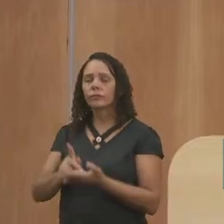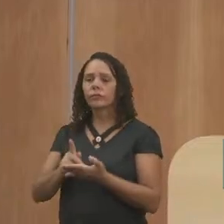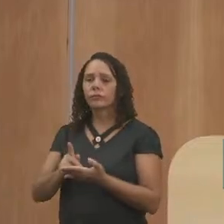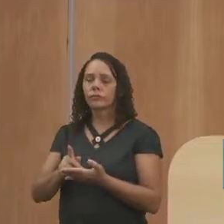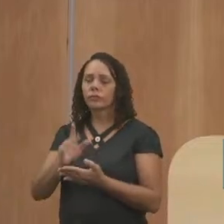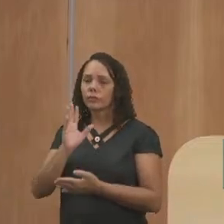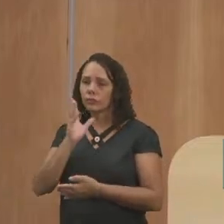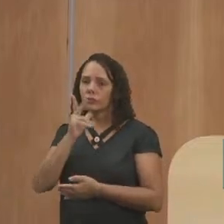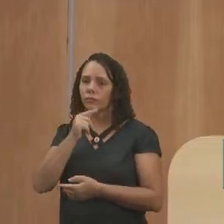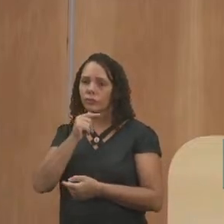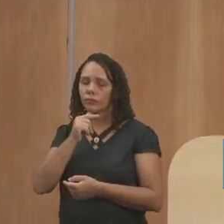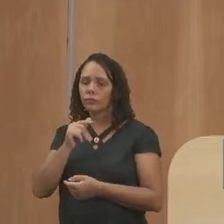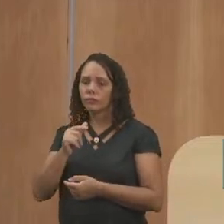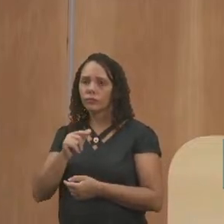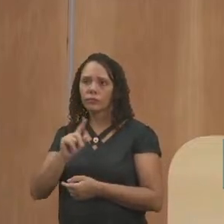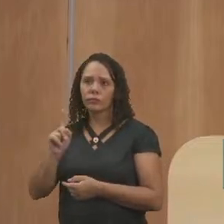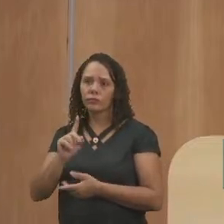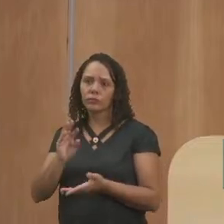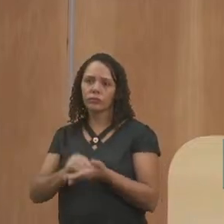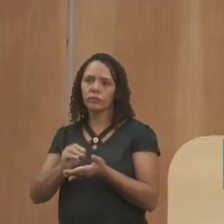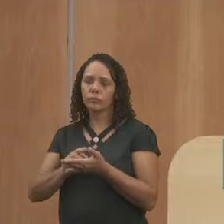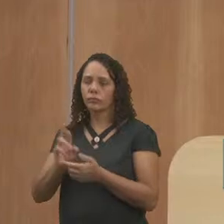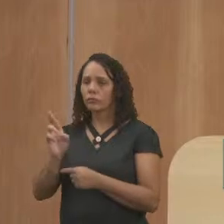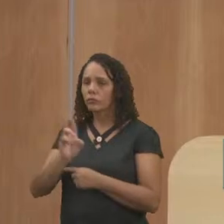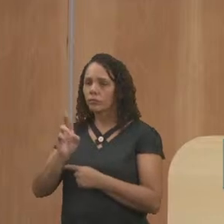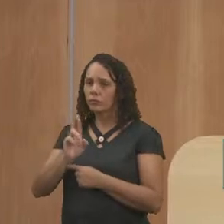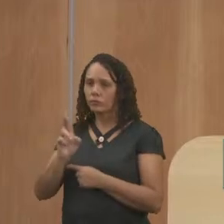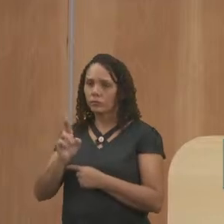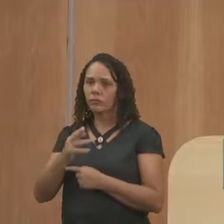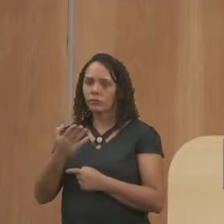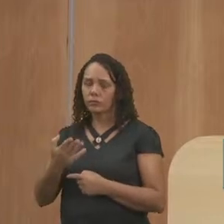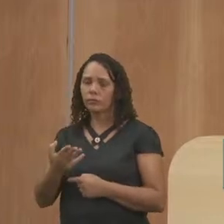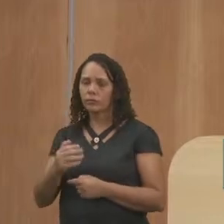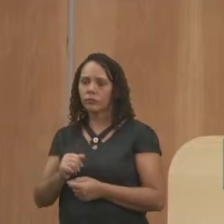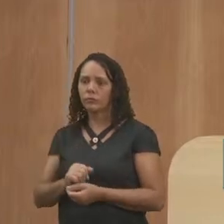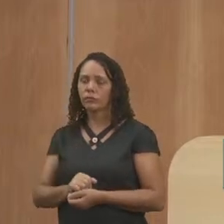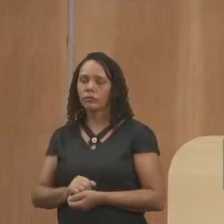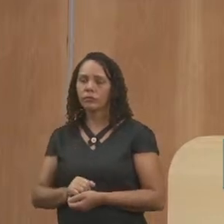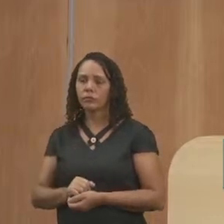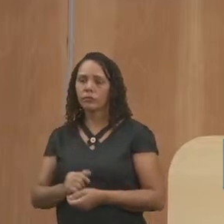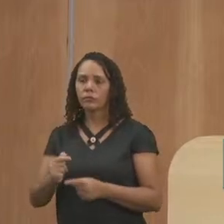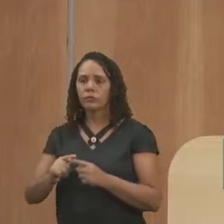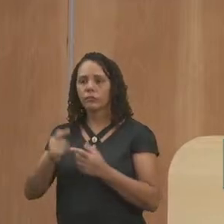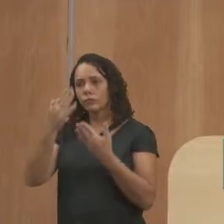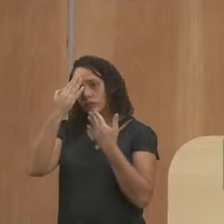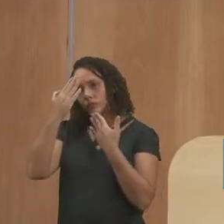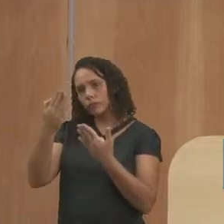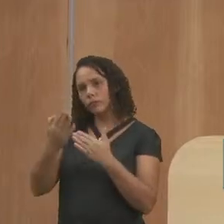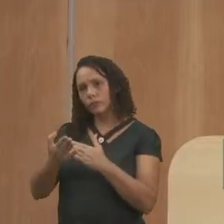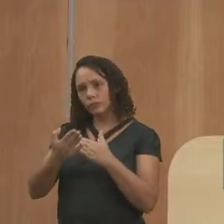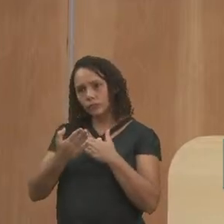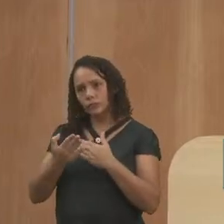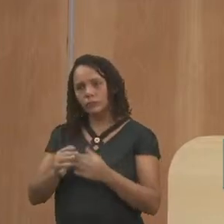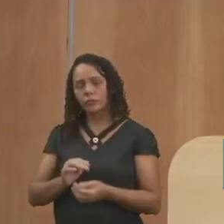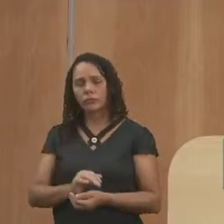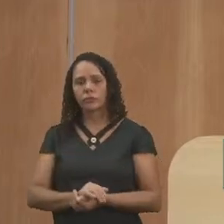não necessariamente fiscalização que culminou com essa não vinda de recursos. Mas agradeço aí a sua contribuição.